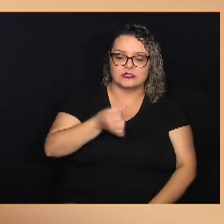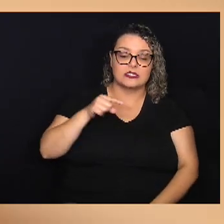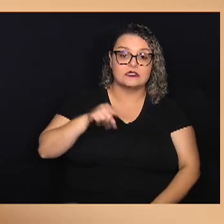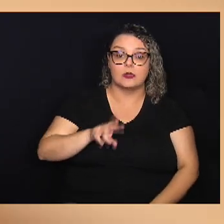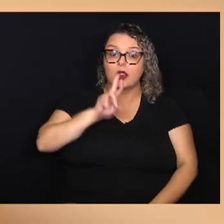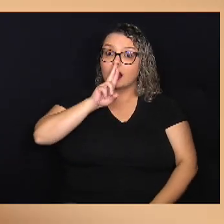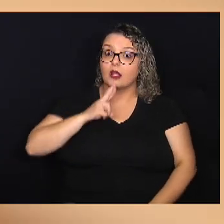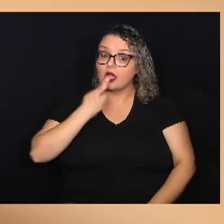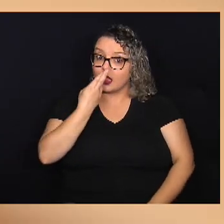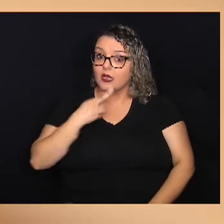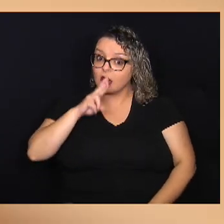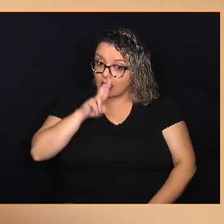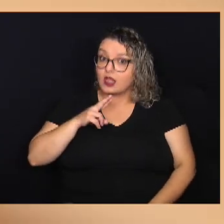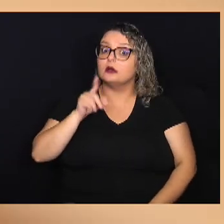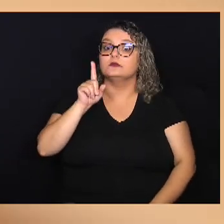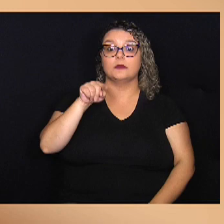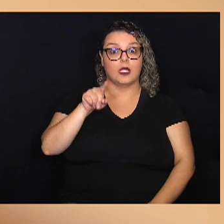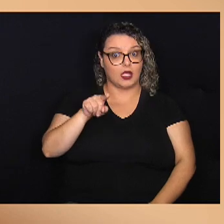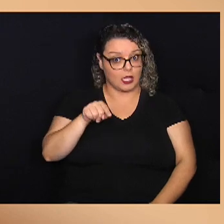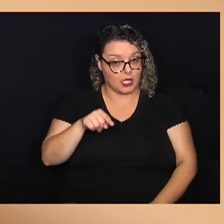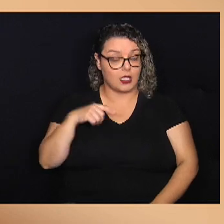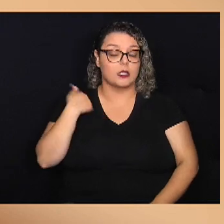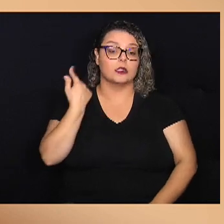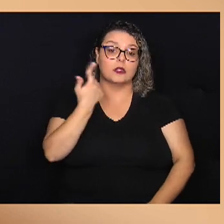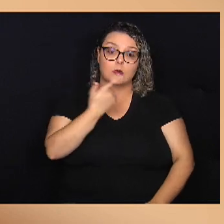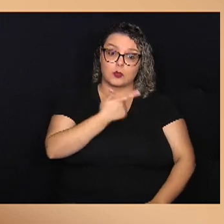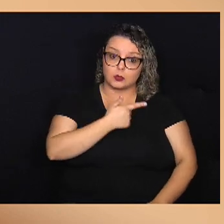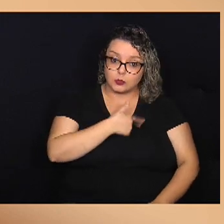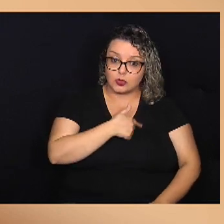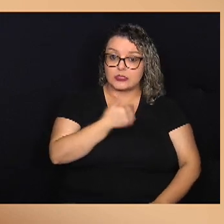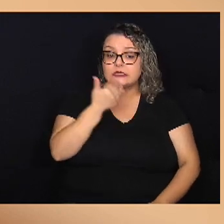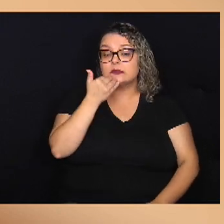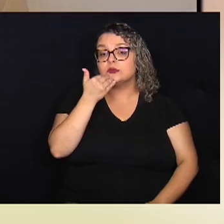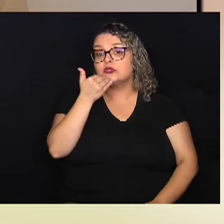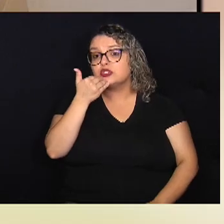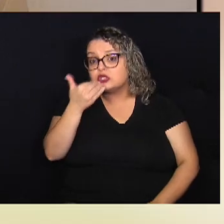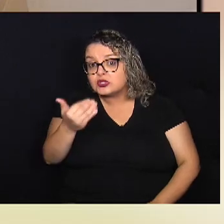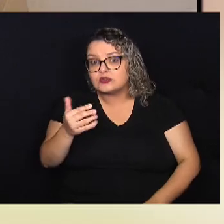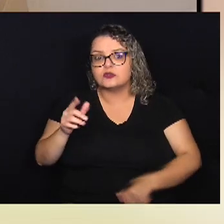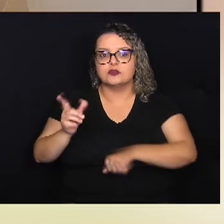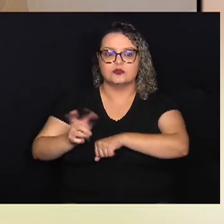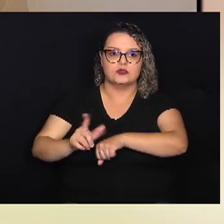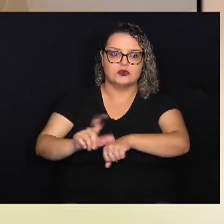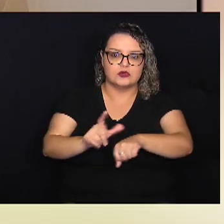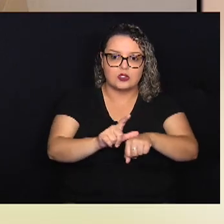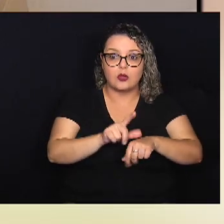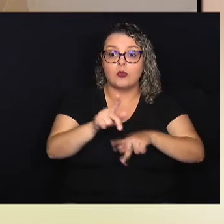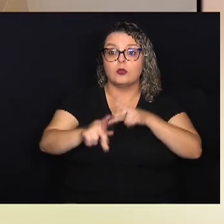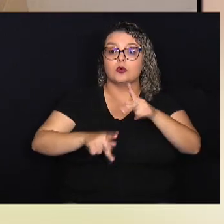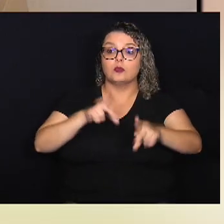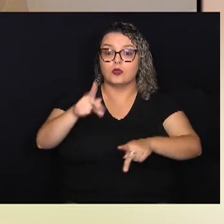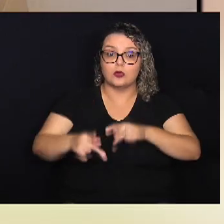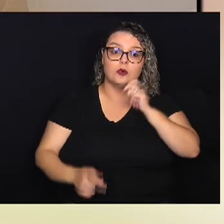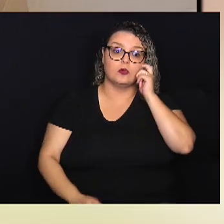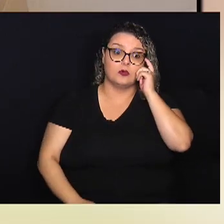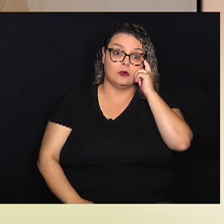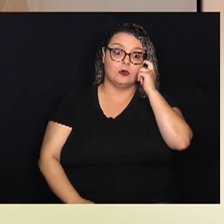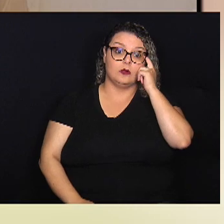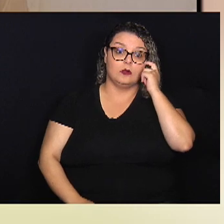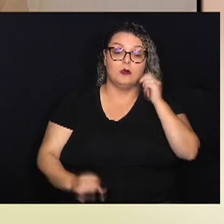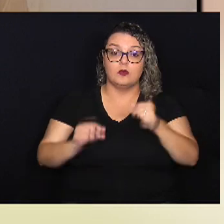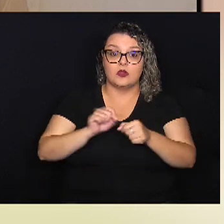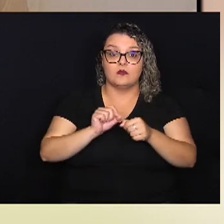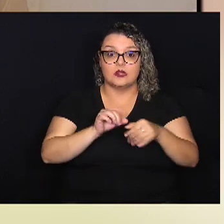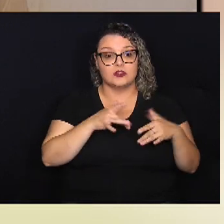picolés. Então, a gente faz o apelo para o comércio, para a população, para fazer uma